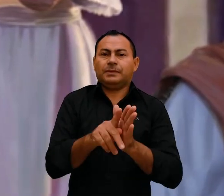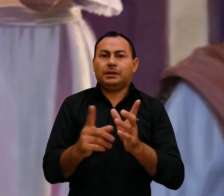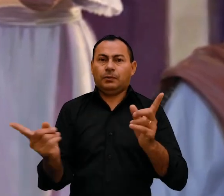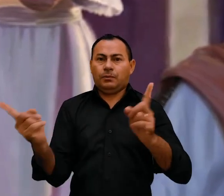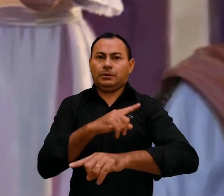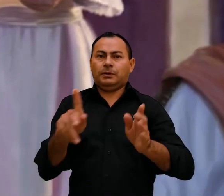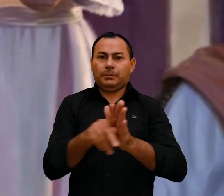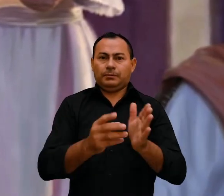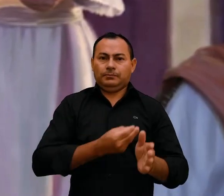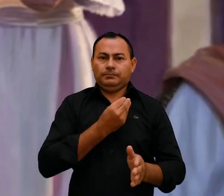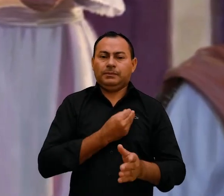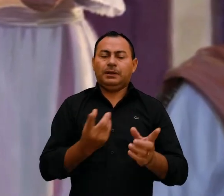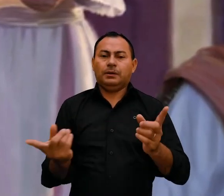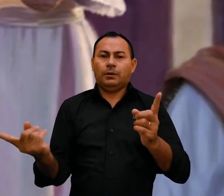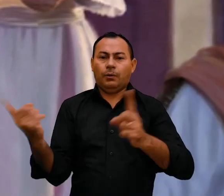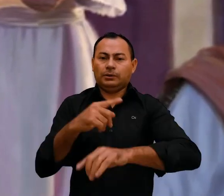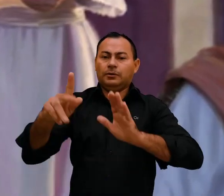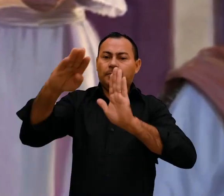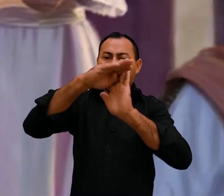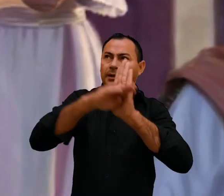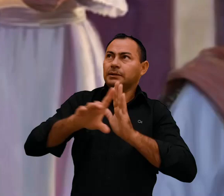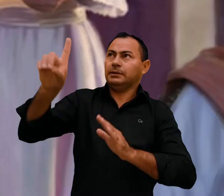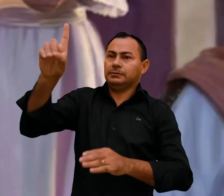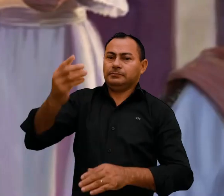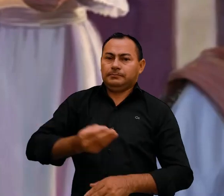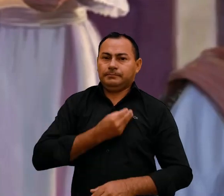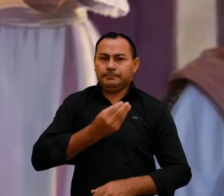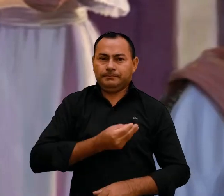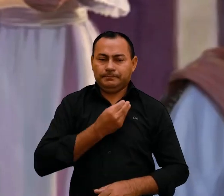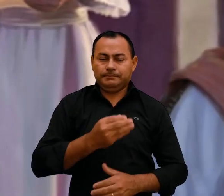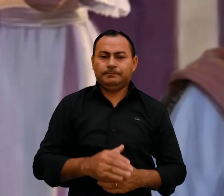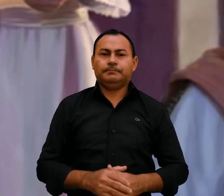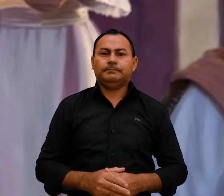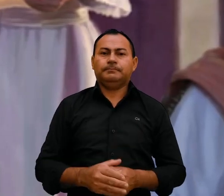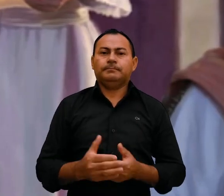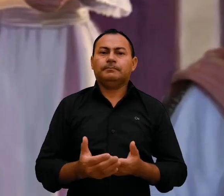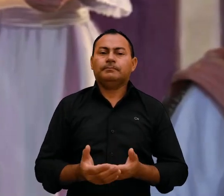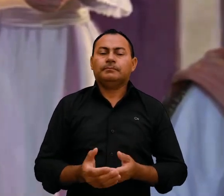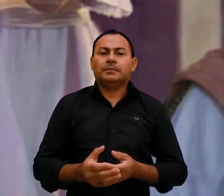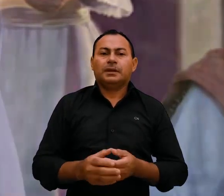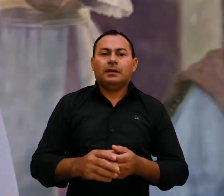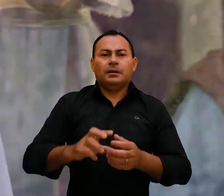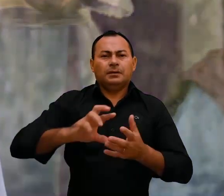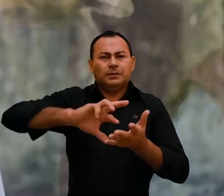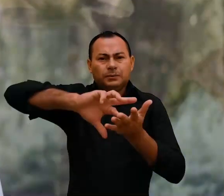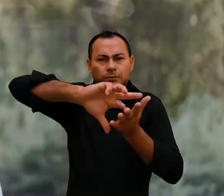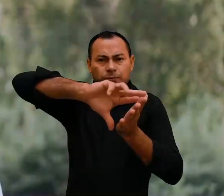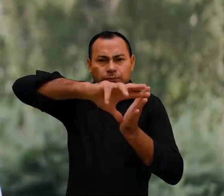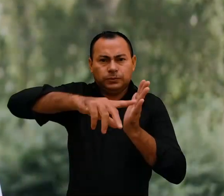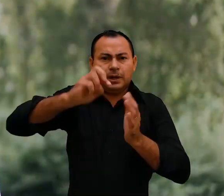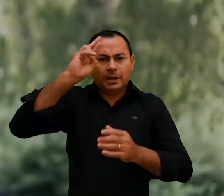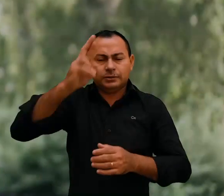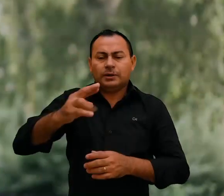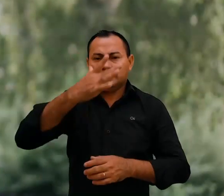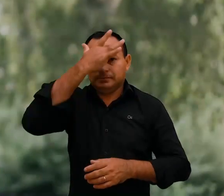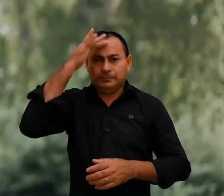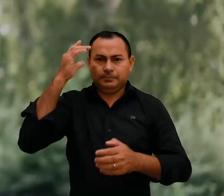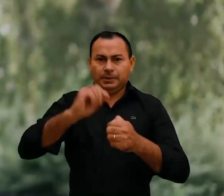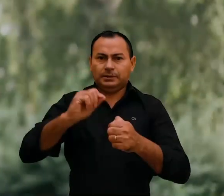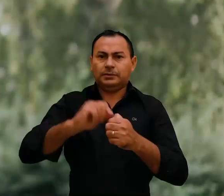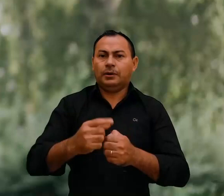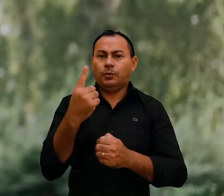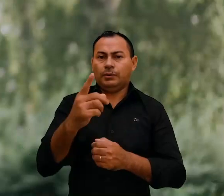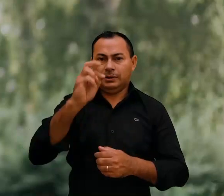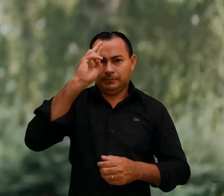estão indo contra si mesmos e contra o plano de Deus para suas vidas e há várias razões porque as pessoas